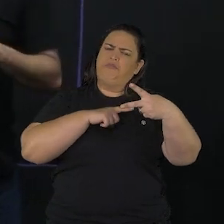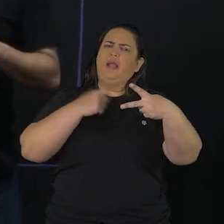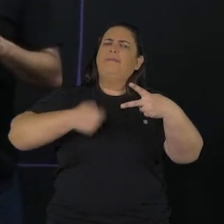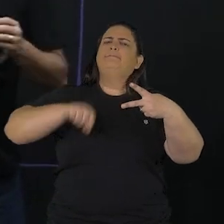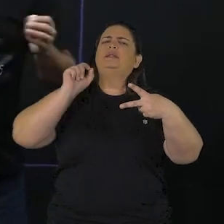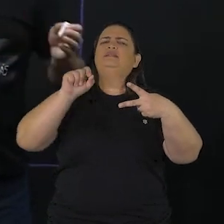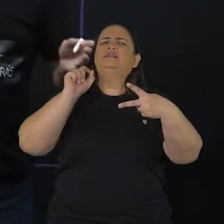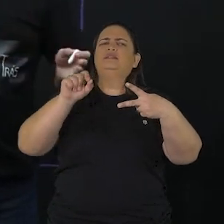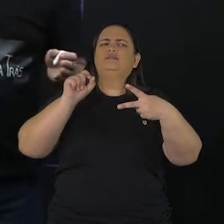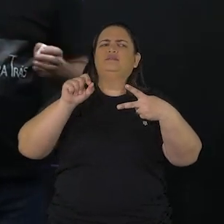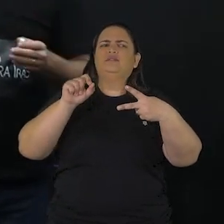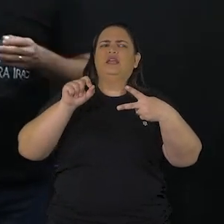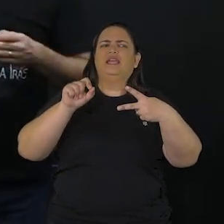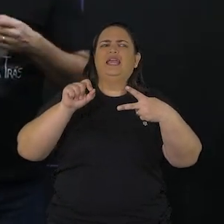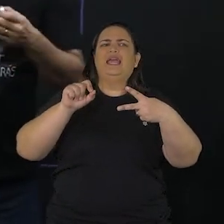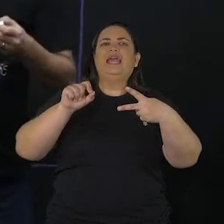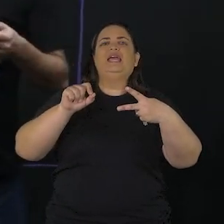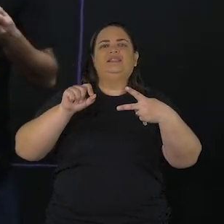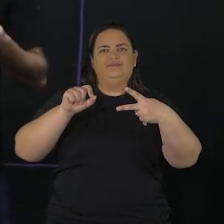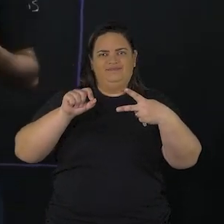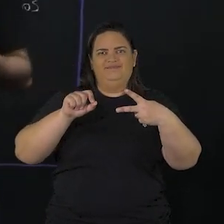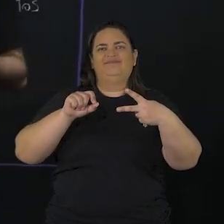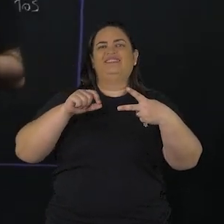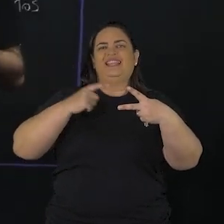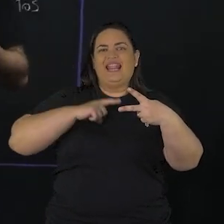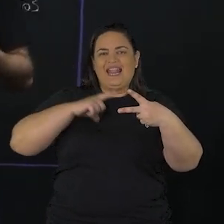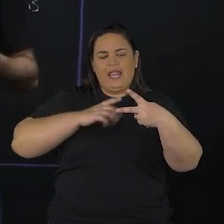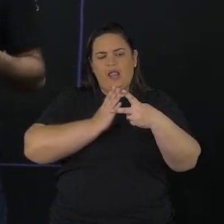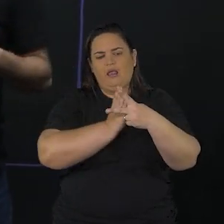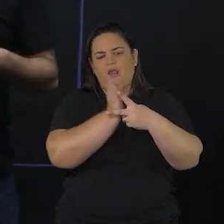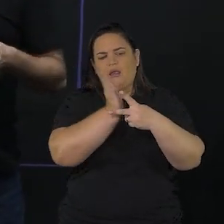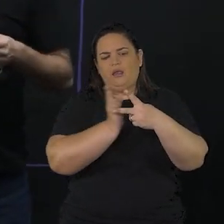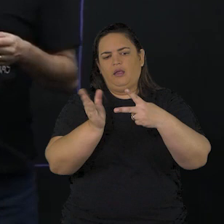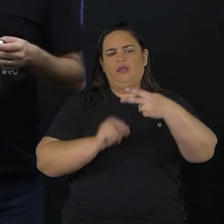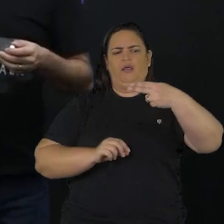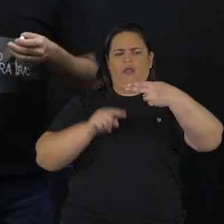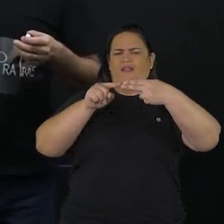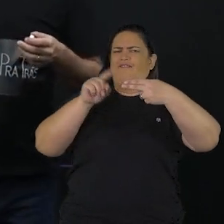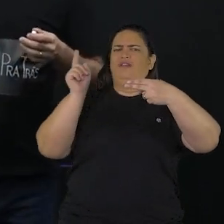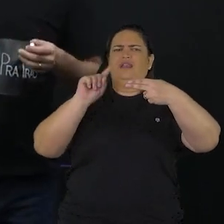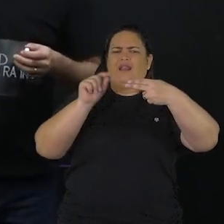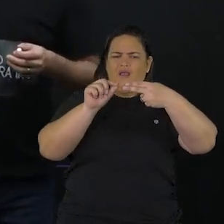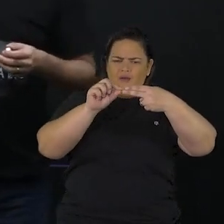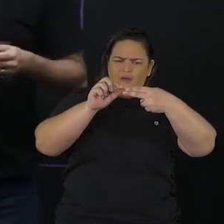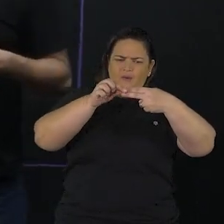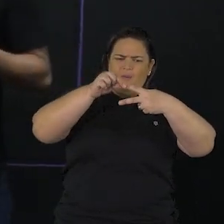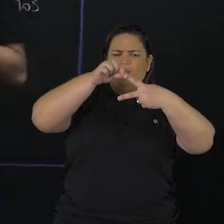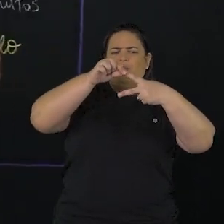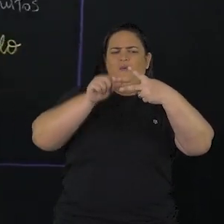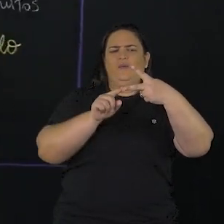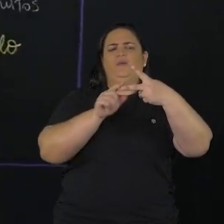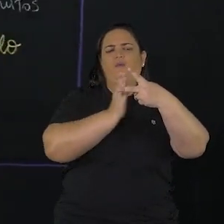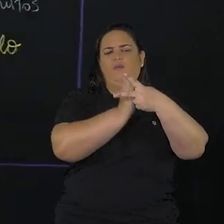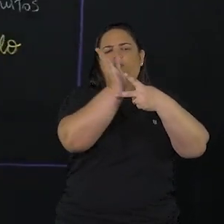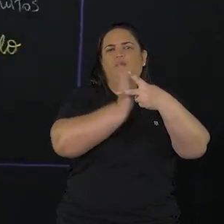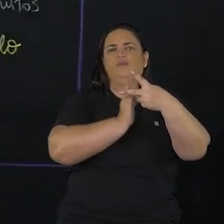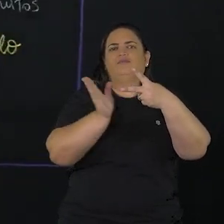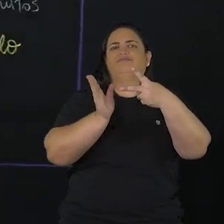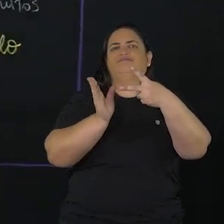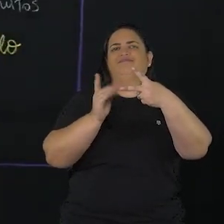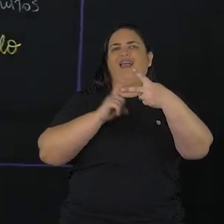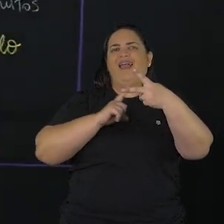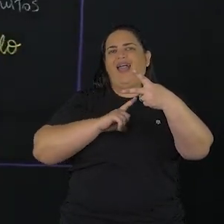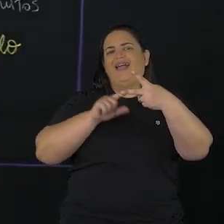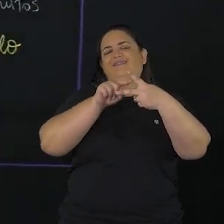que ter qualquer abertura, por mínimo que seja, em relação às suas 2 semirretas. Mas, professor,